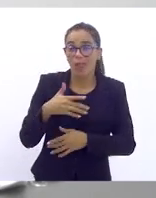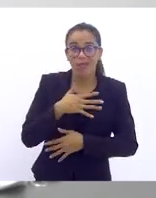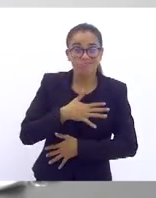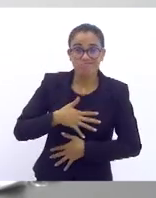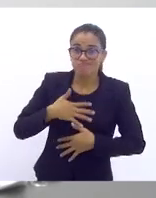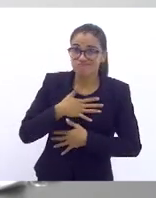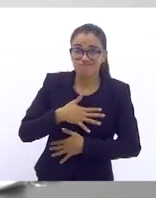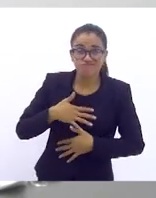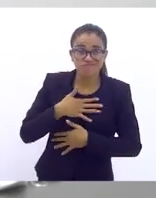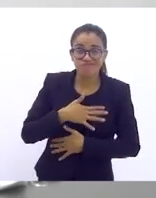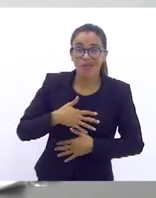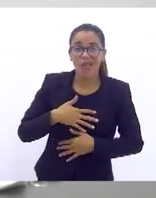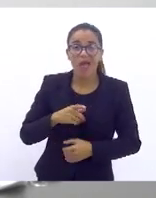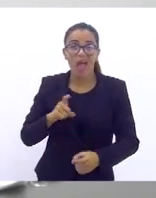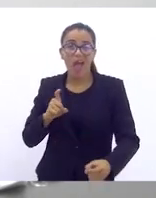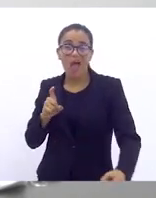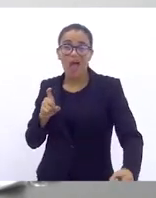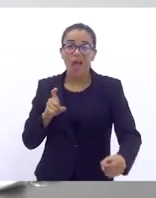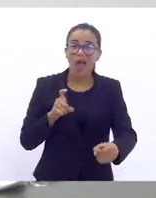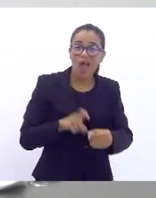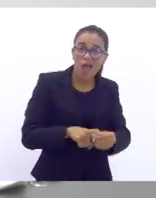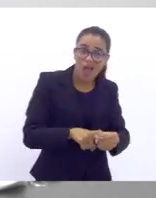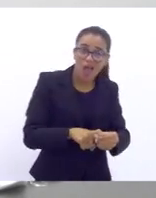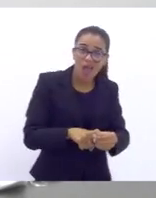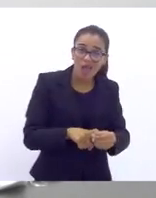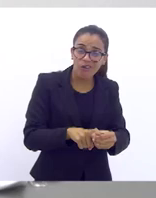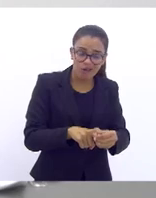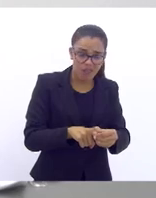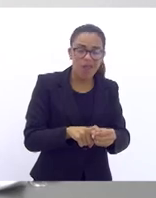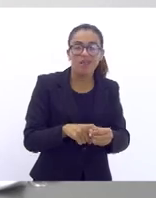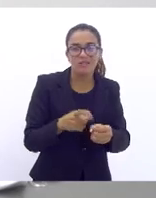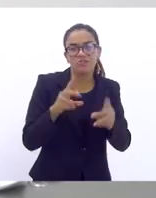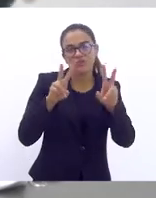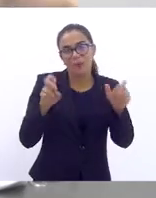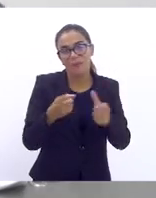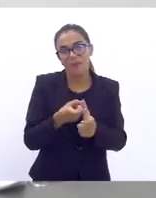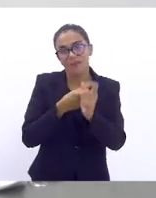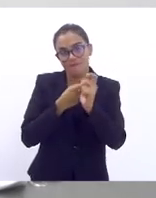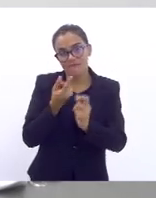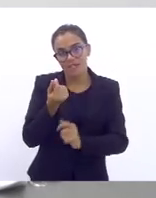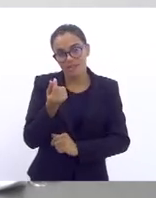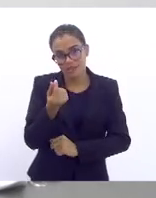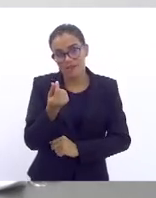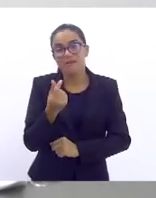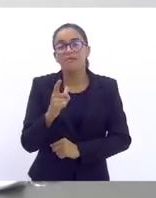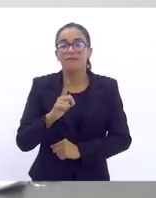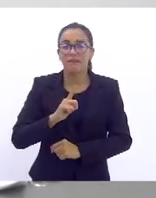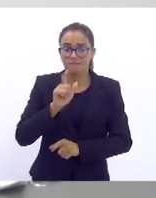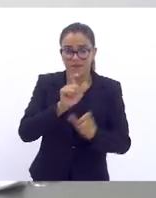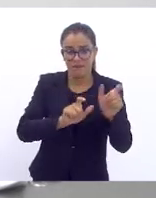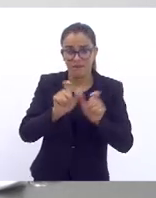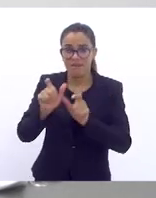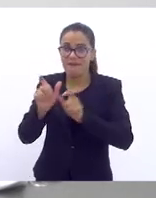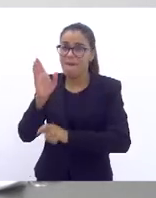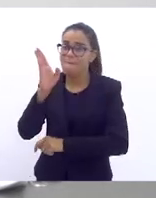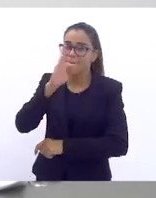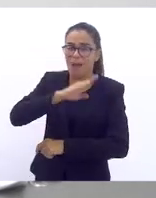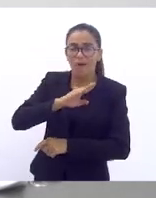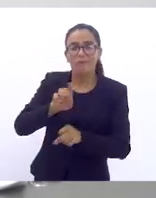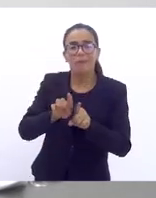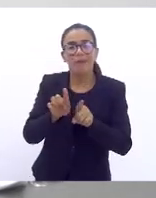o plano de ancorar na dívida teve os malfadadas leis